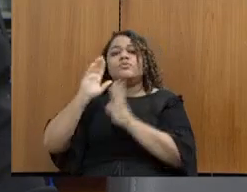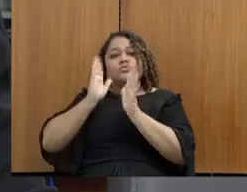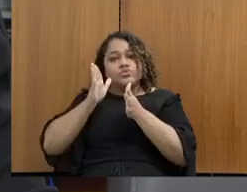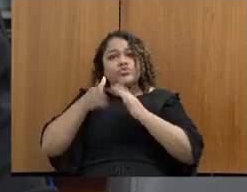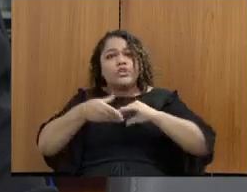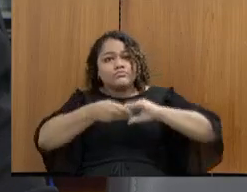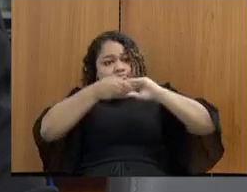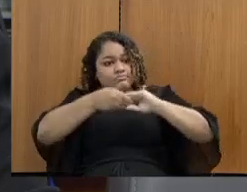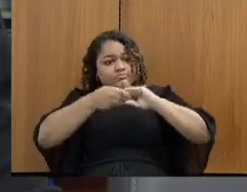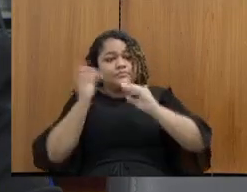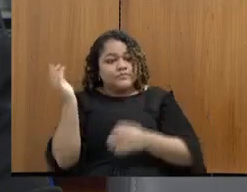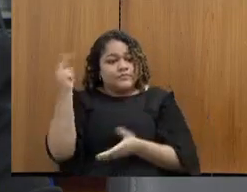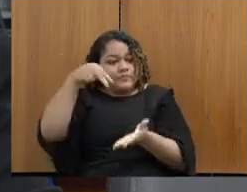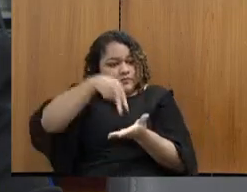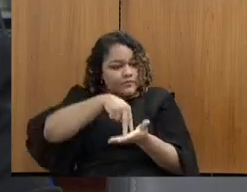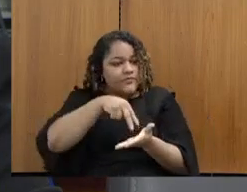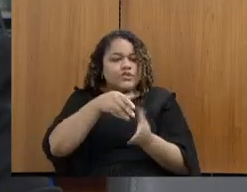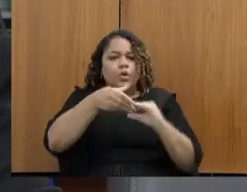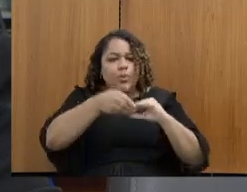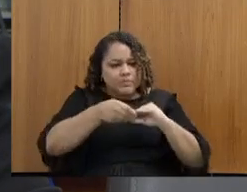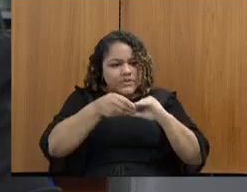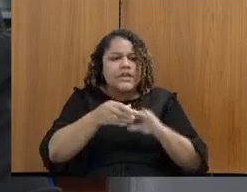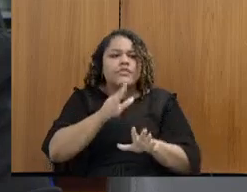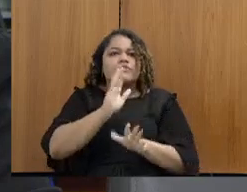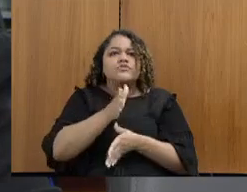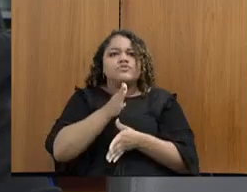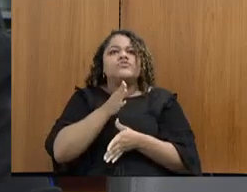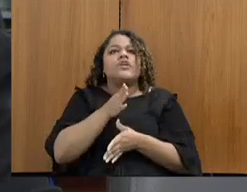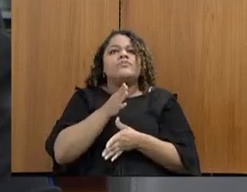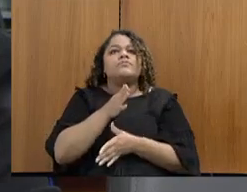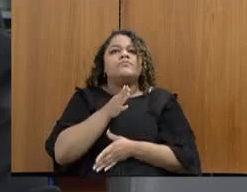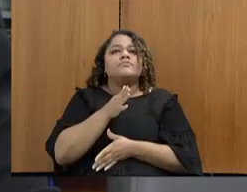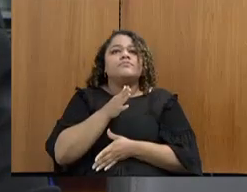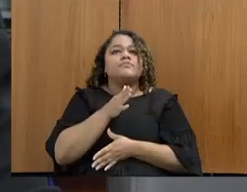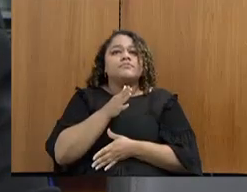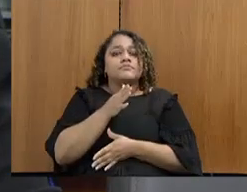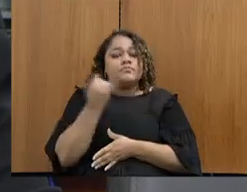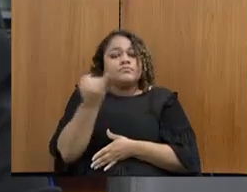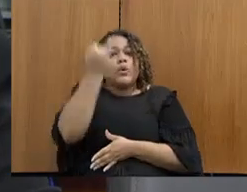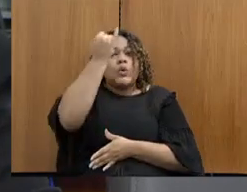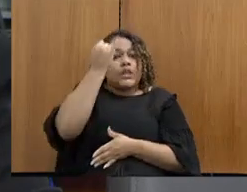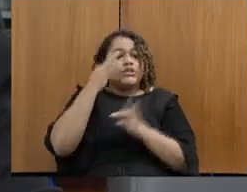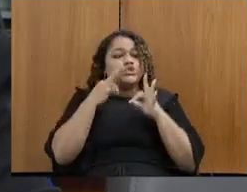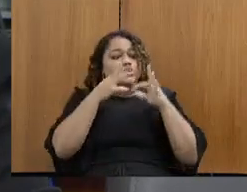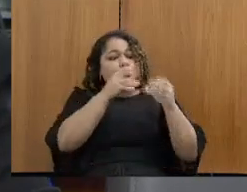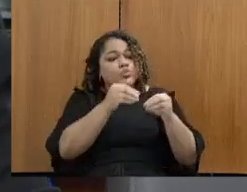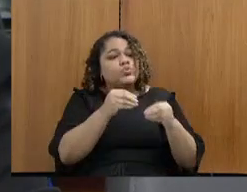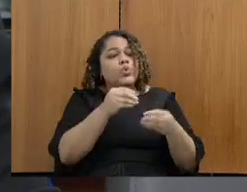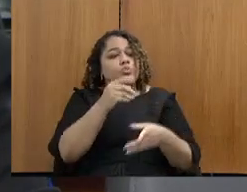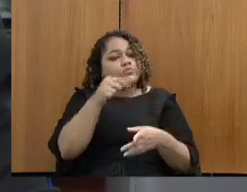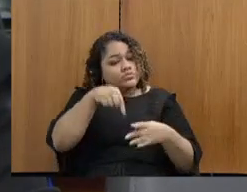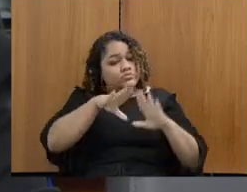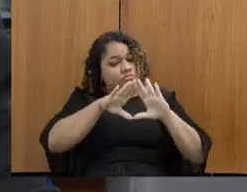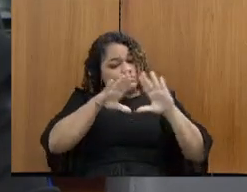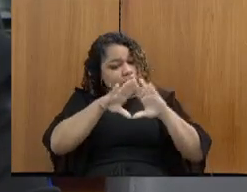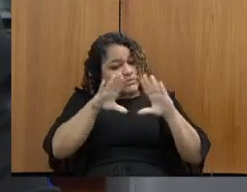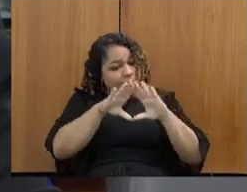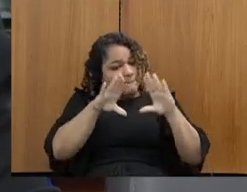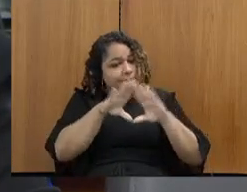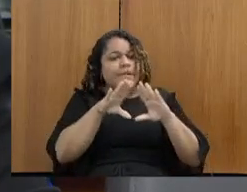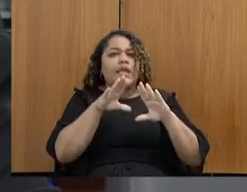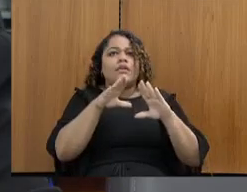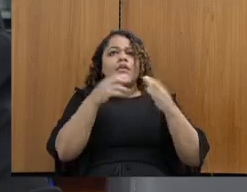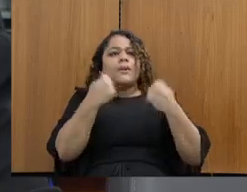audiência e nesse sentido sargento Rodrigues a importância de todos aqui nesta casa para que a gente consiga no mínimo